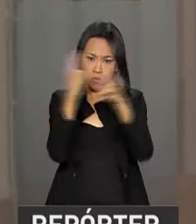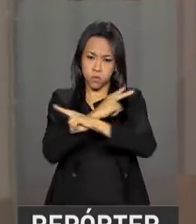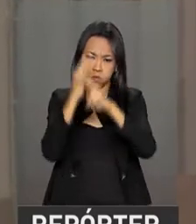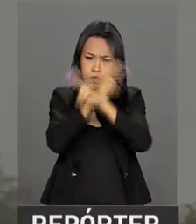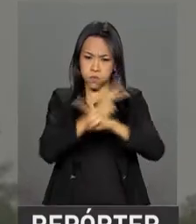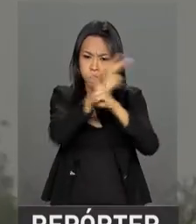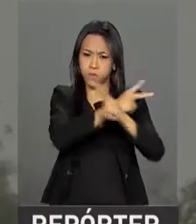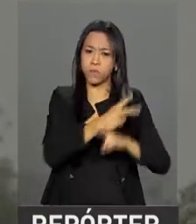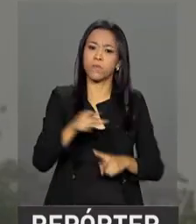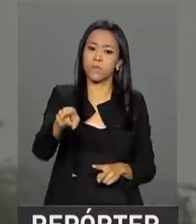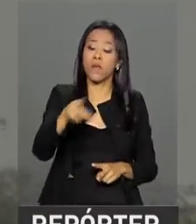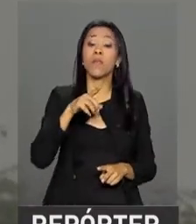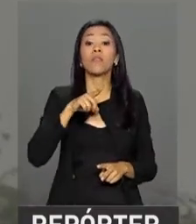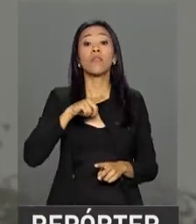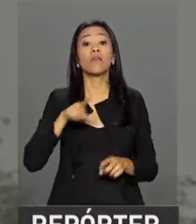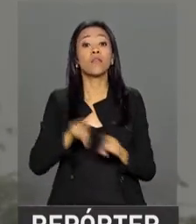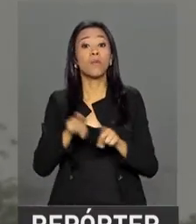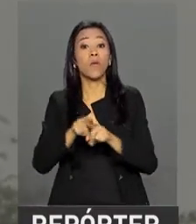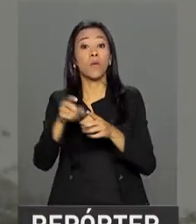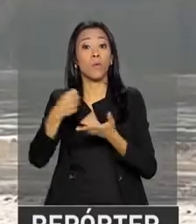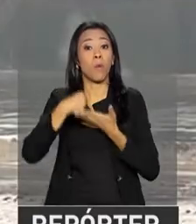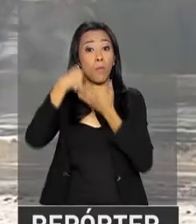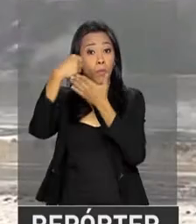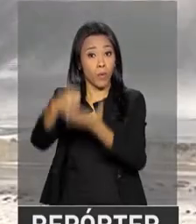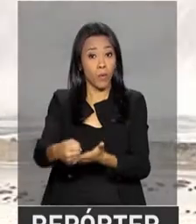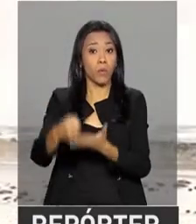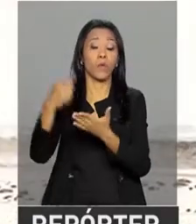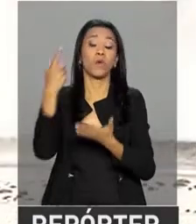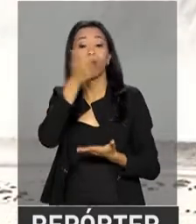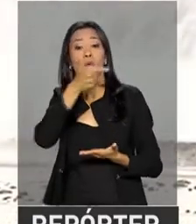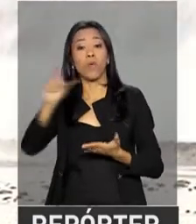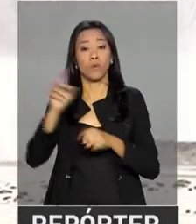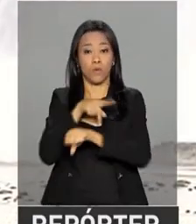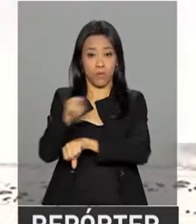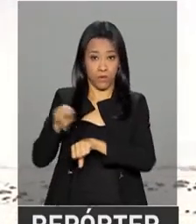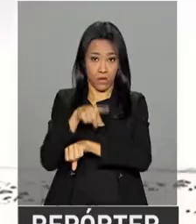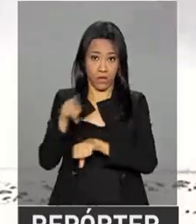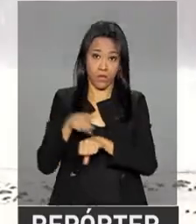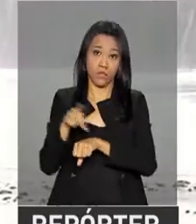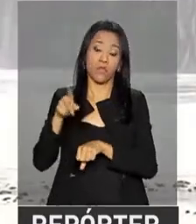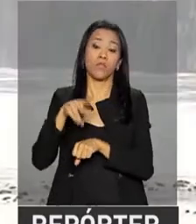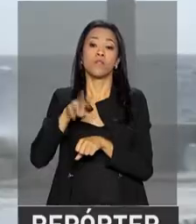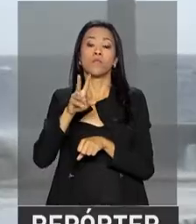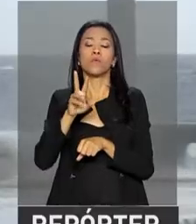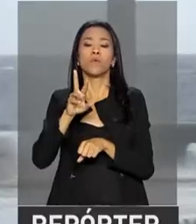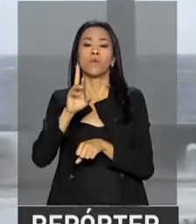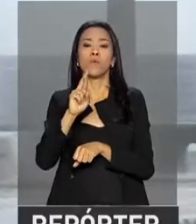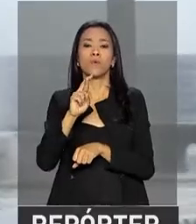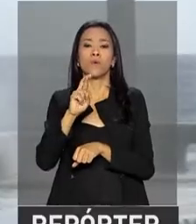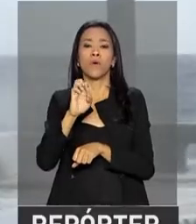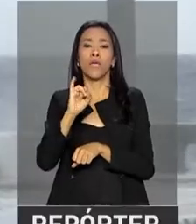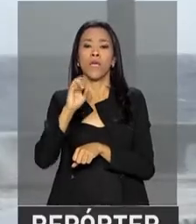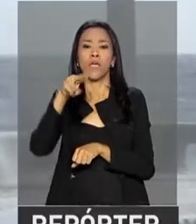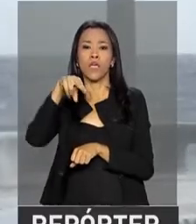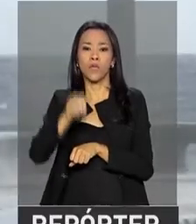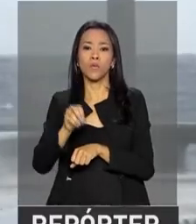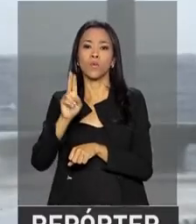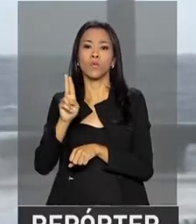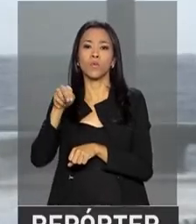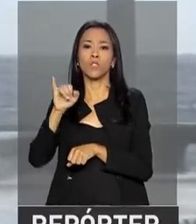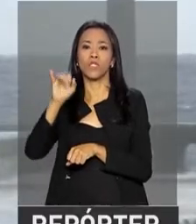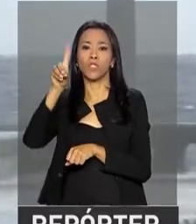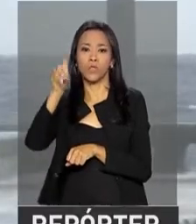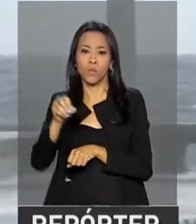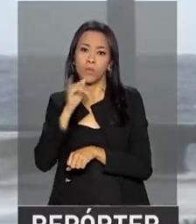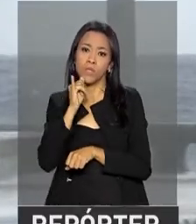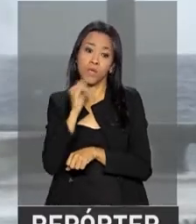feita uma cooperação com o governo do Reino Unido para viabilizar a retirada de cidadãos brasileiros que estão em territórios britânicos, como